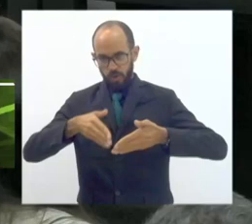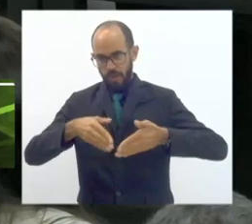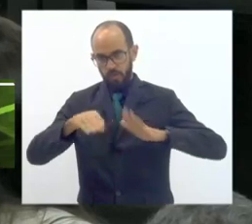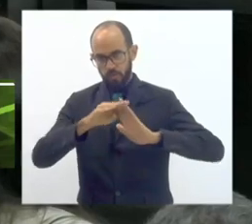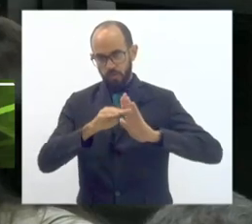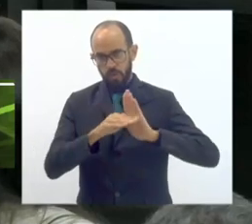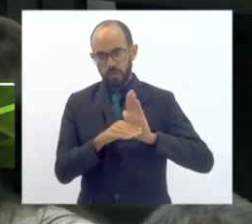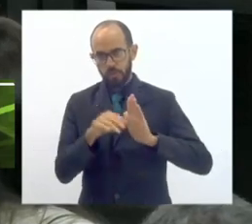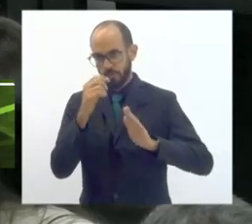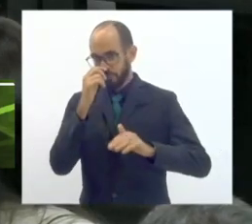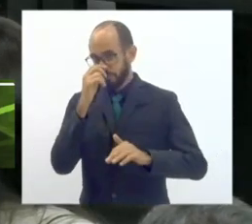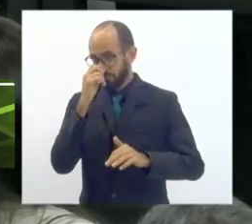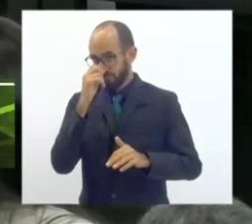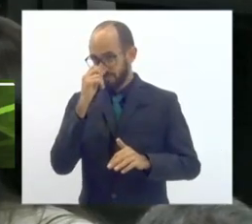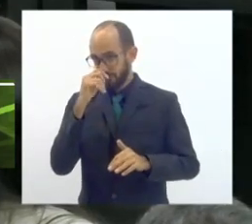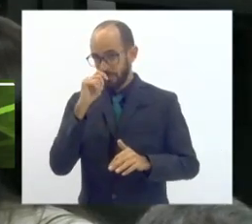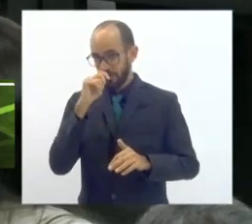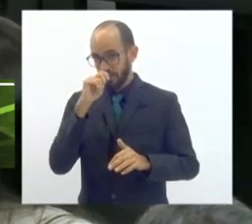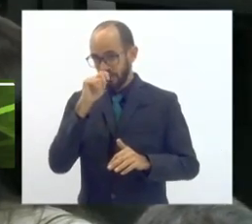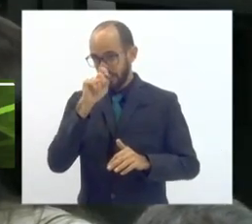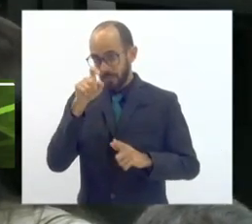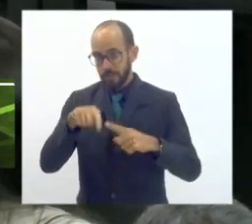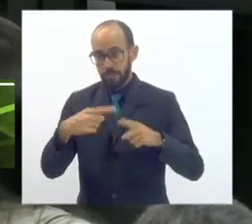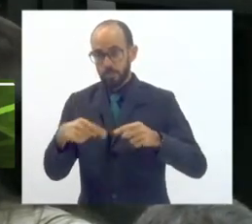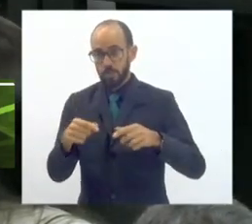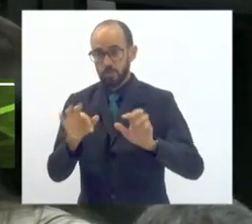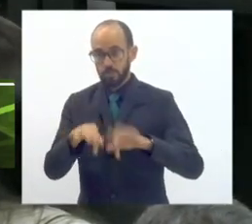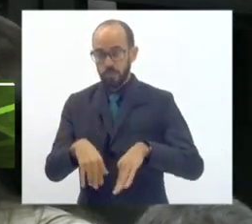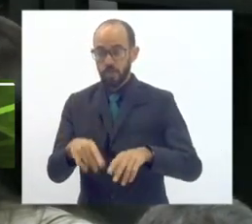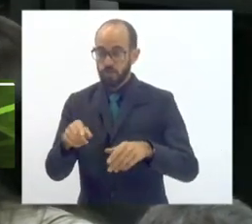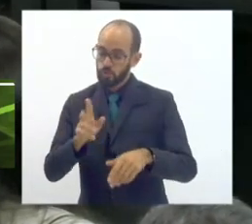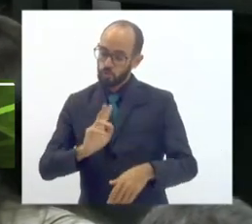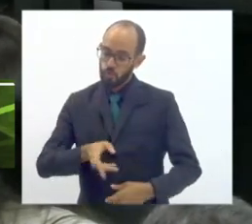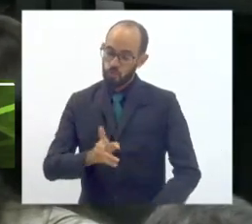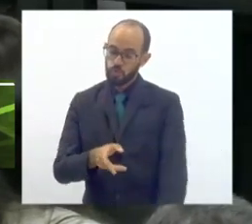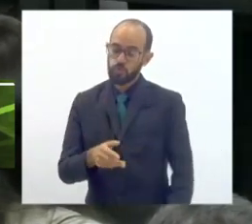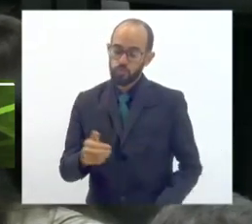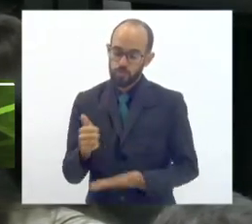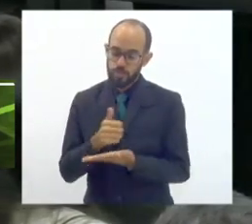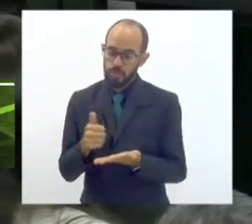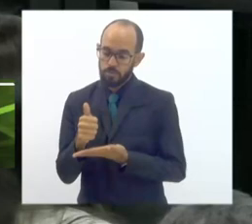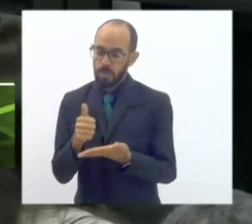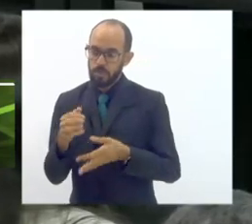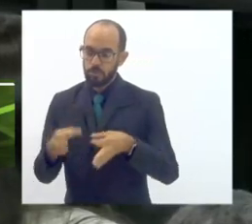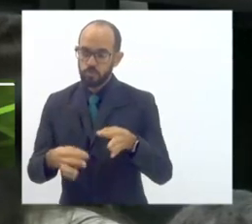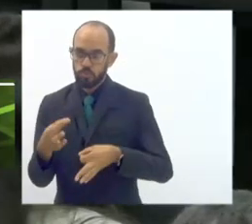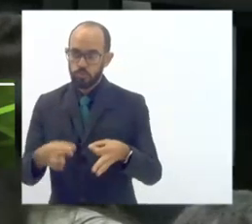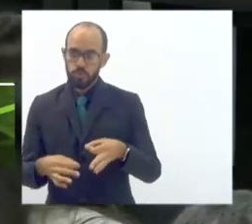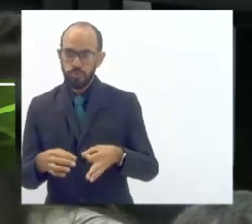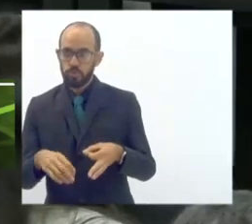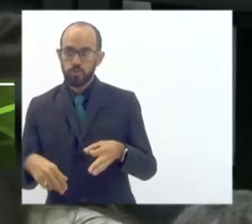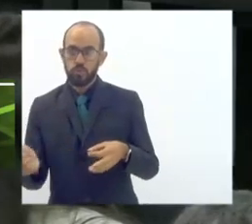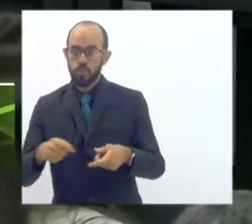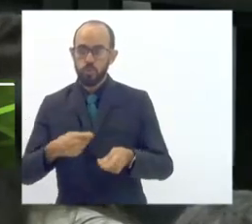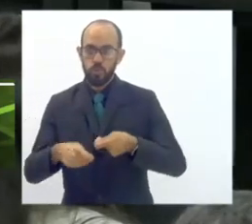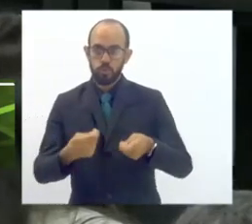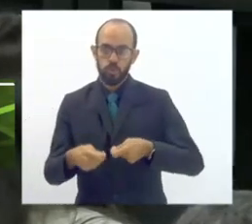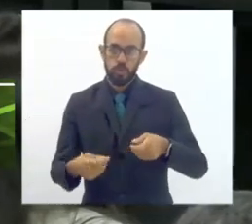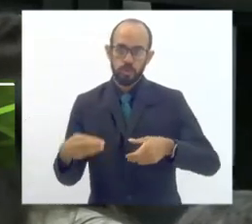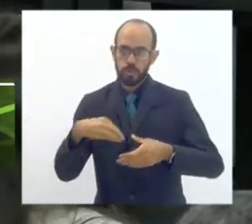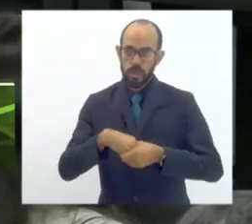programa, voltamos a ter essa base sólida jurídico. Controle interno. É sempre